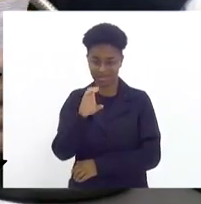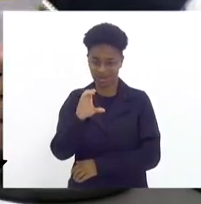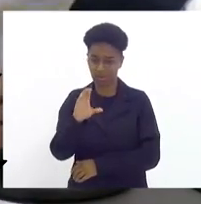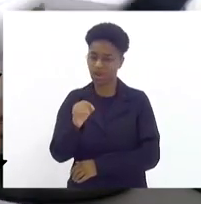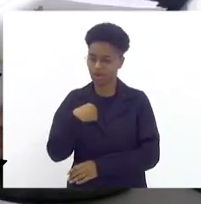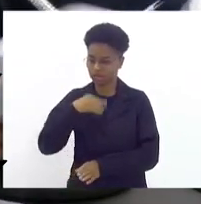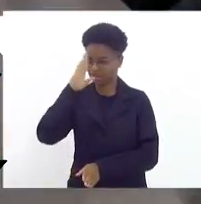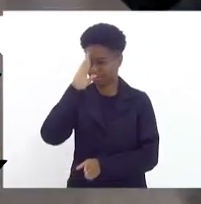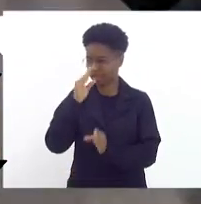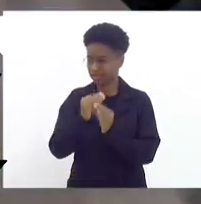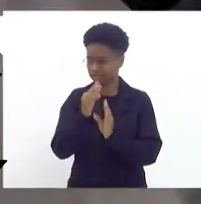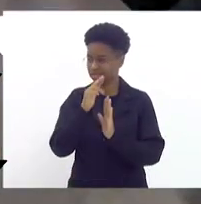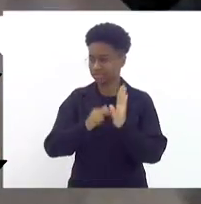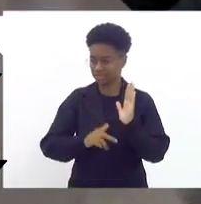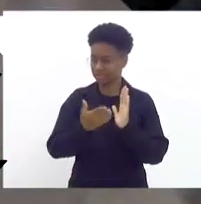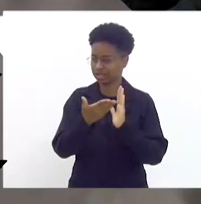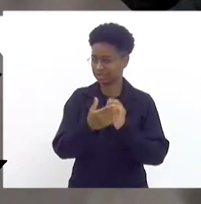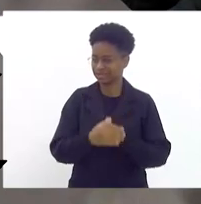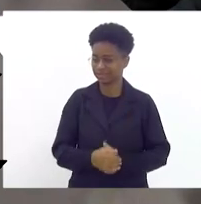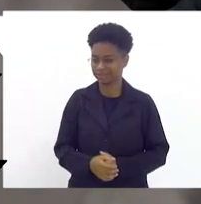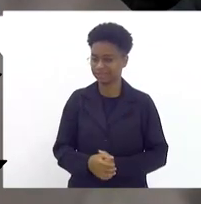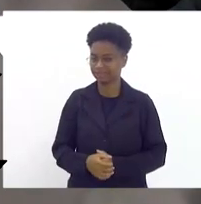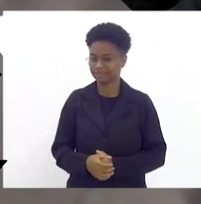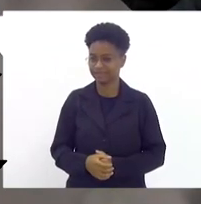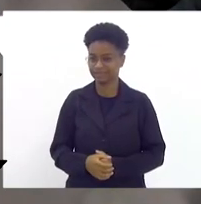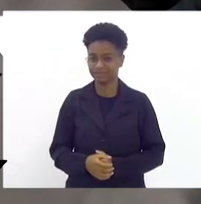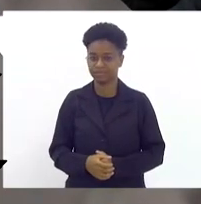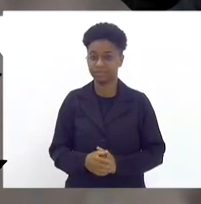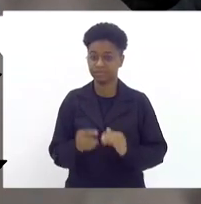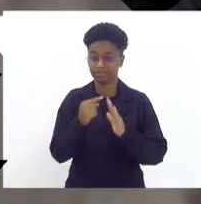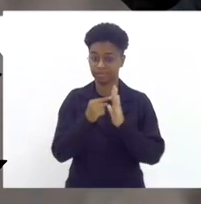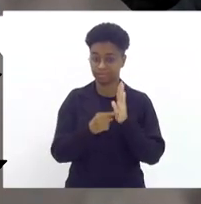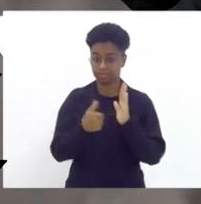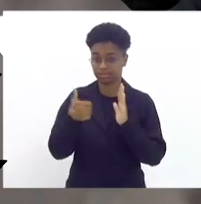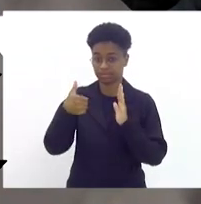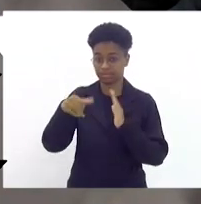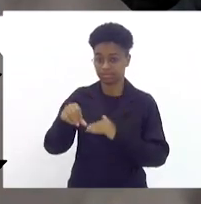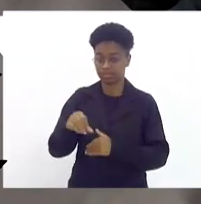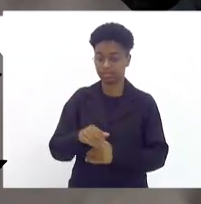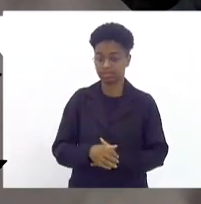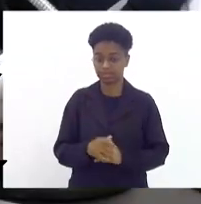o relatório de Vossa Excelência. Deputado 19, é o PL